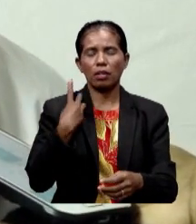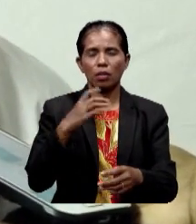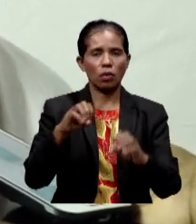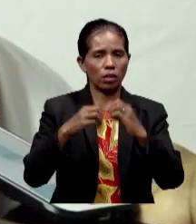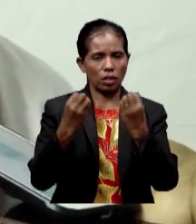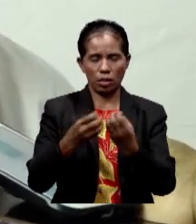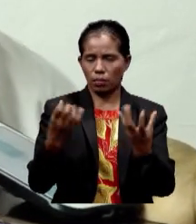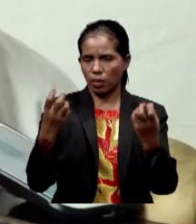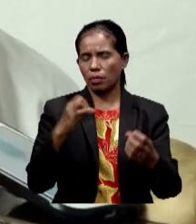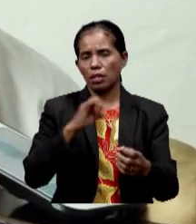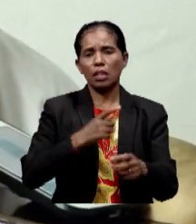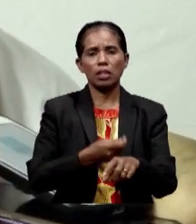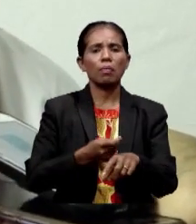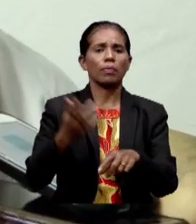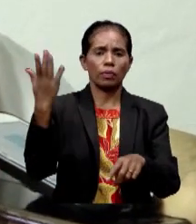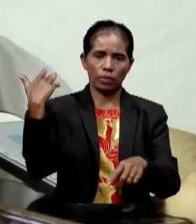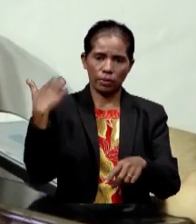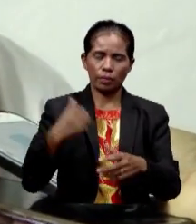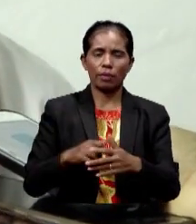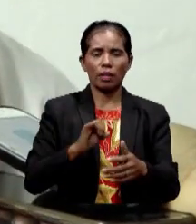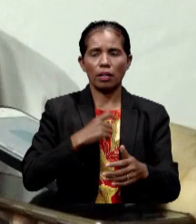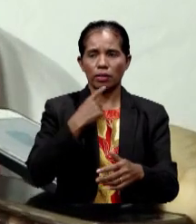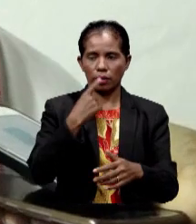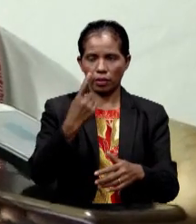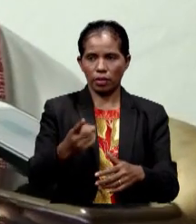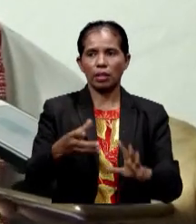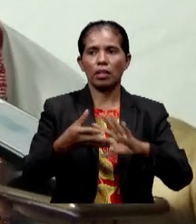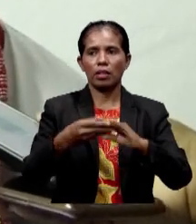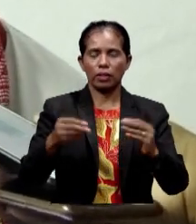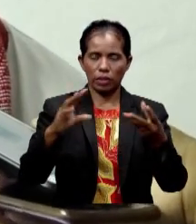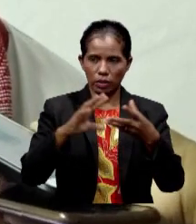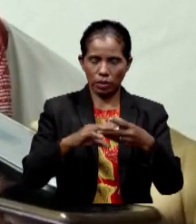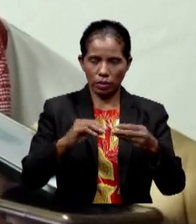be maka ya momento en ba neve atudian kata historia ne